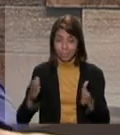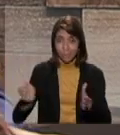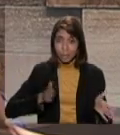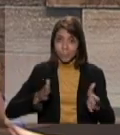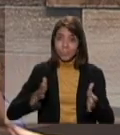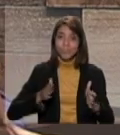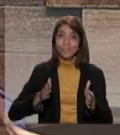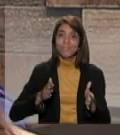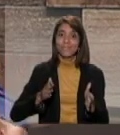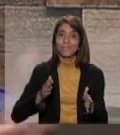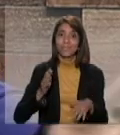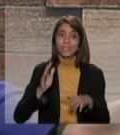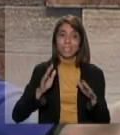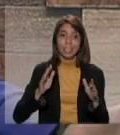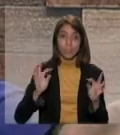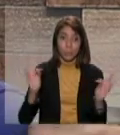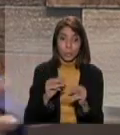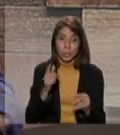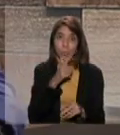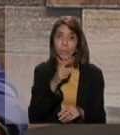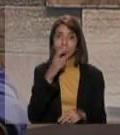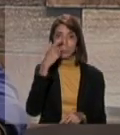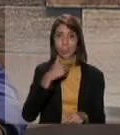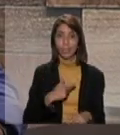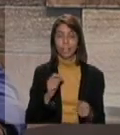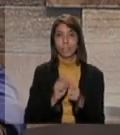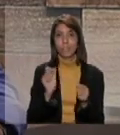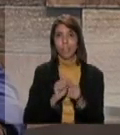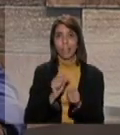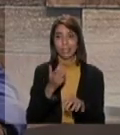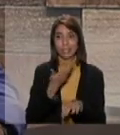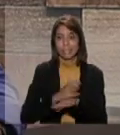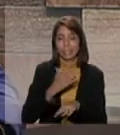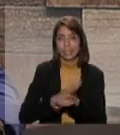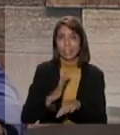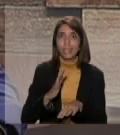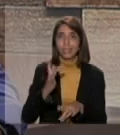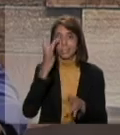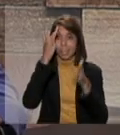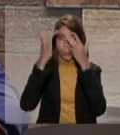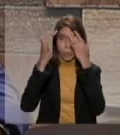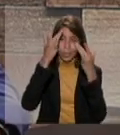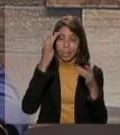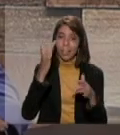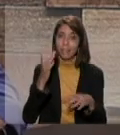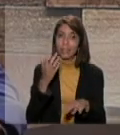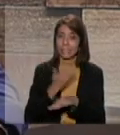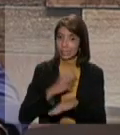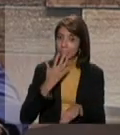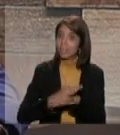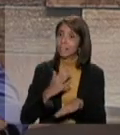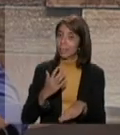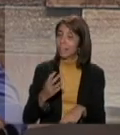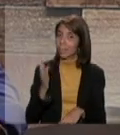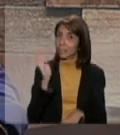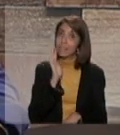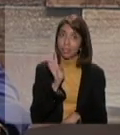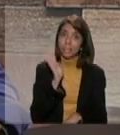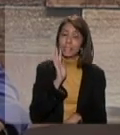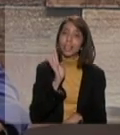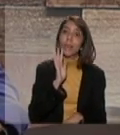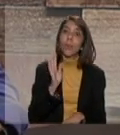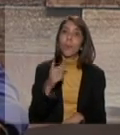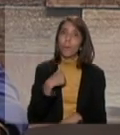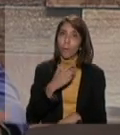dessa rotina, quebrar tudo isso com o teu personagem. Entende? Assim, é um exercício bem